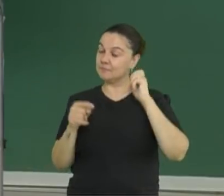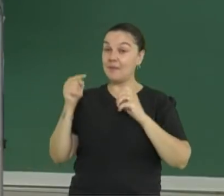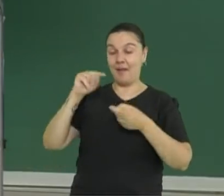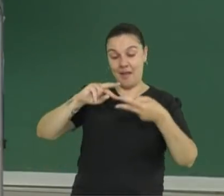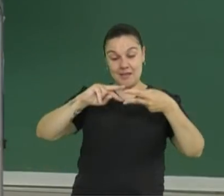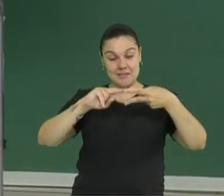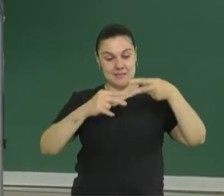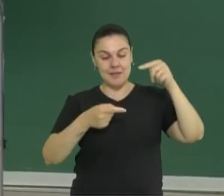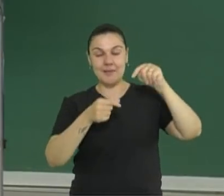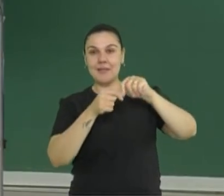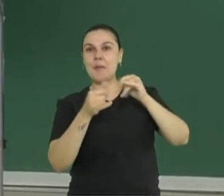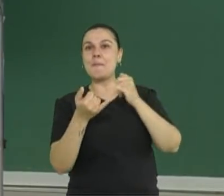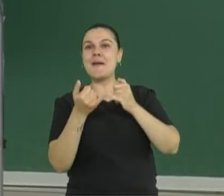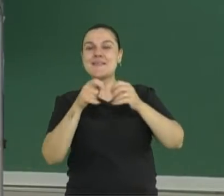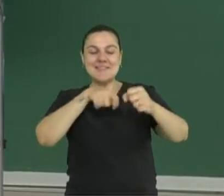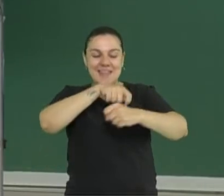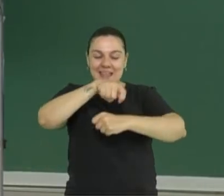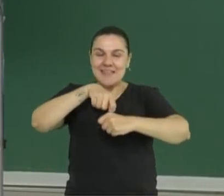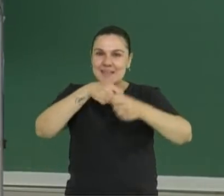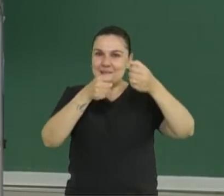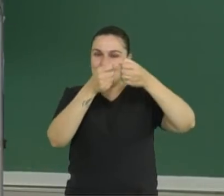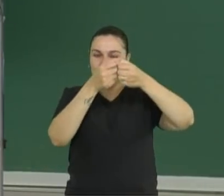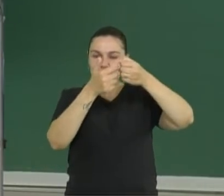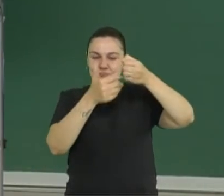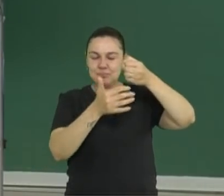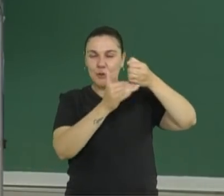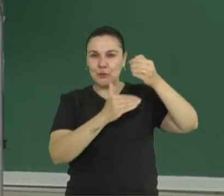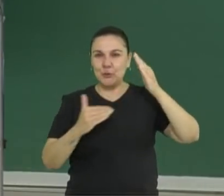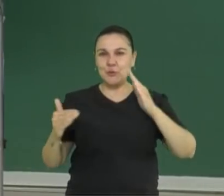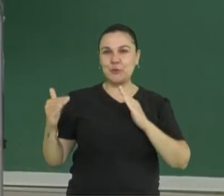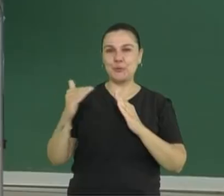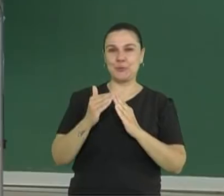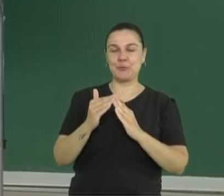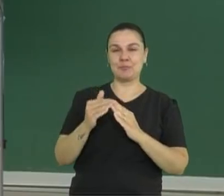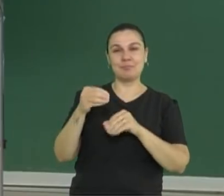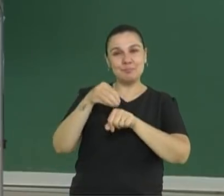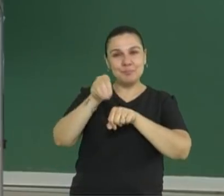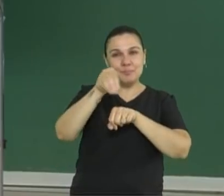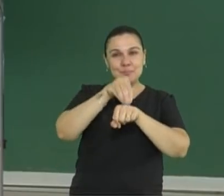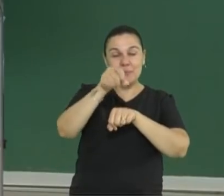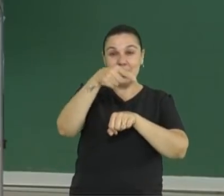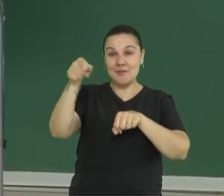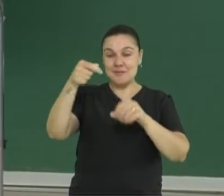tem a receitinha, que tem todas as informações para dar as suas